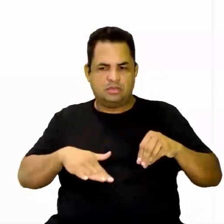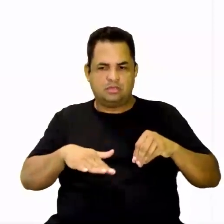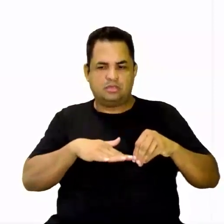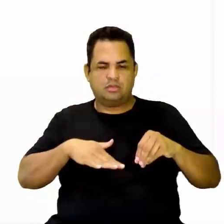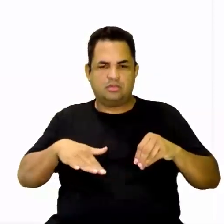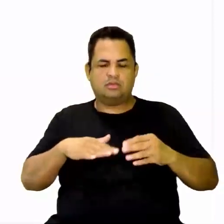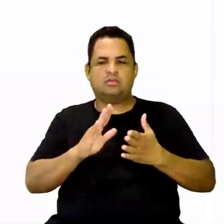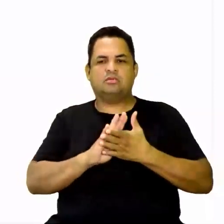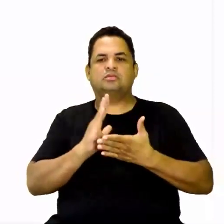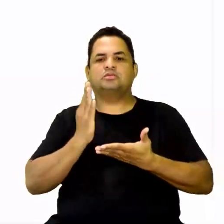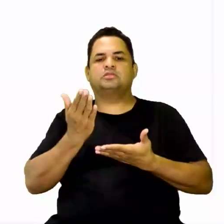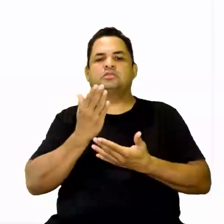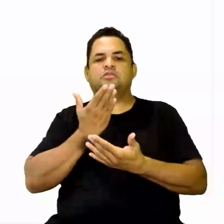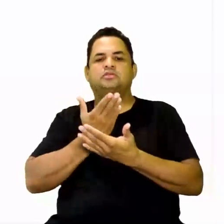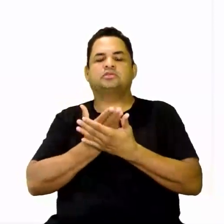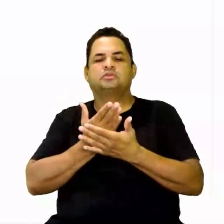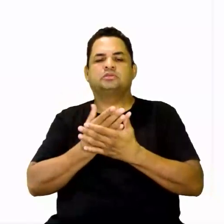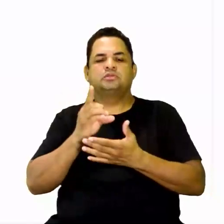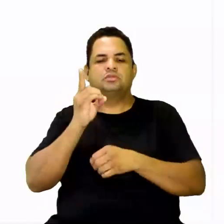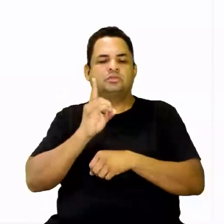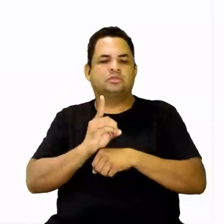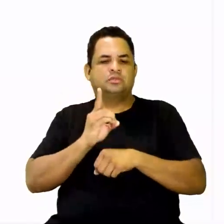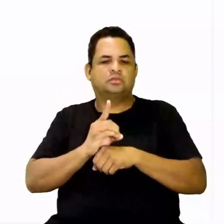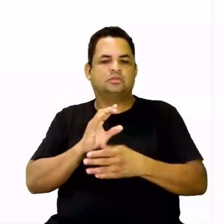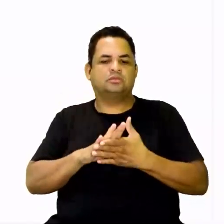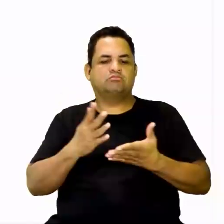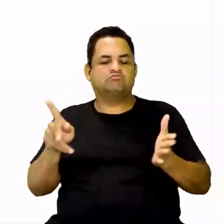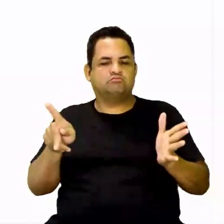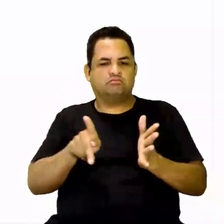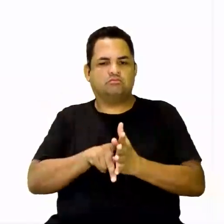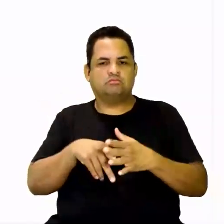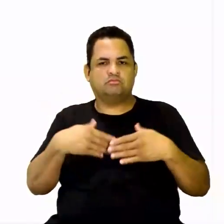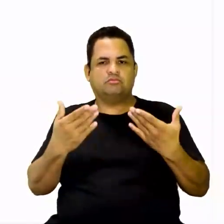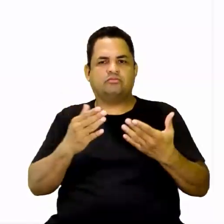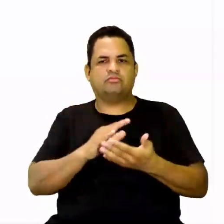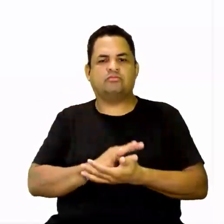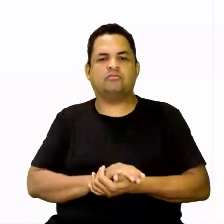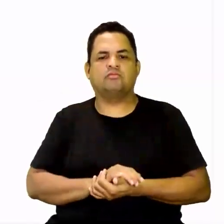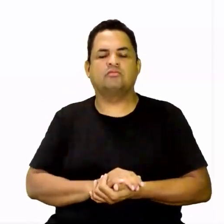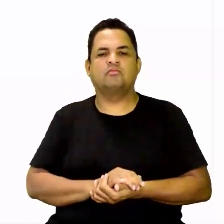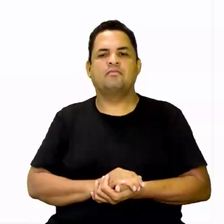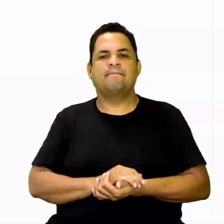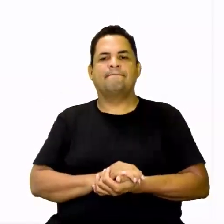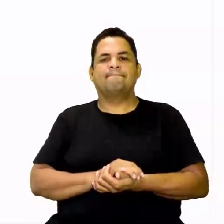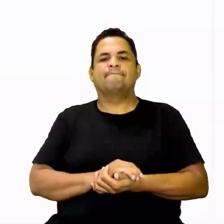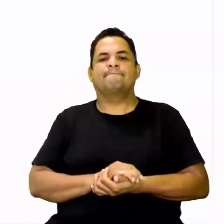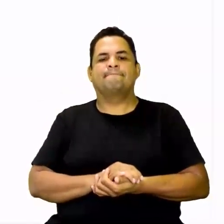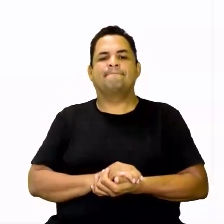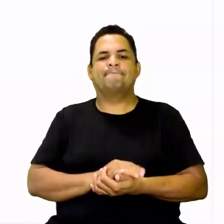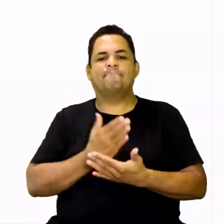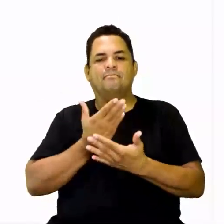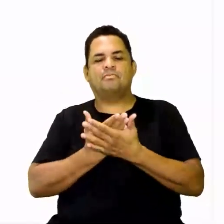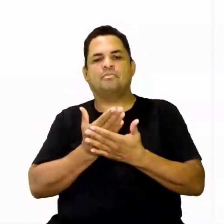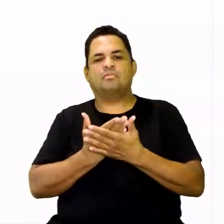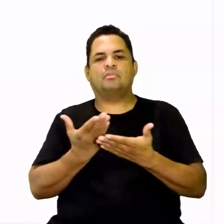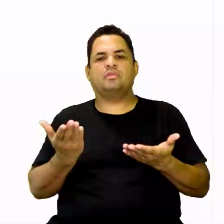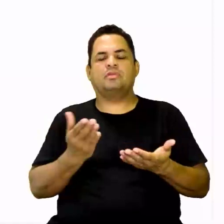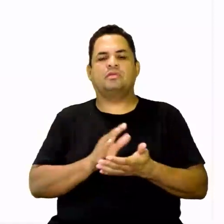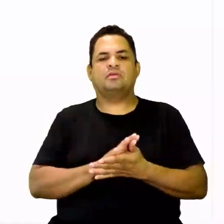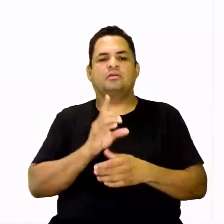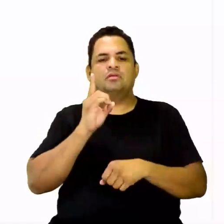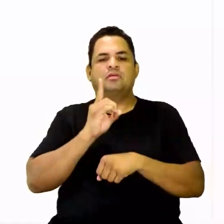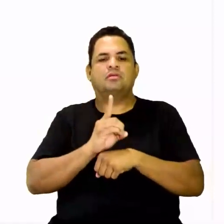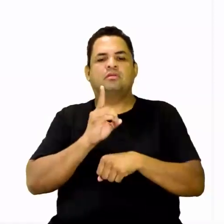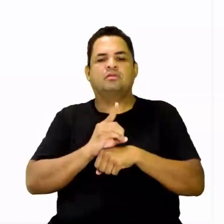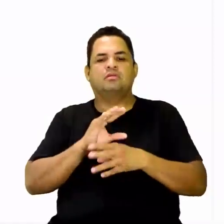sobre densidade e nós já vimos isso com muita propriedade lá no momento que estávamos estudando sobre a densidade